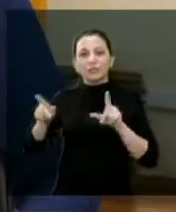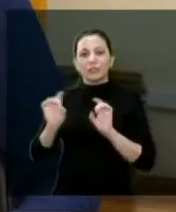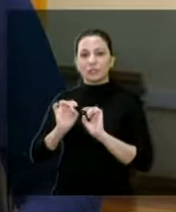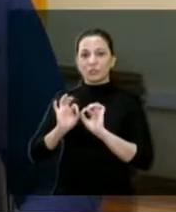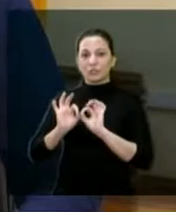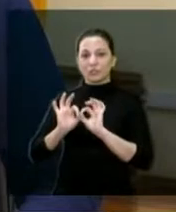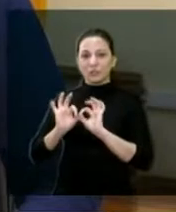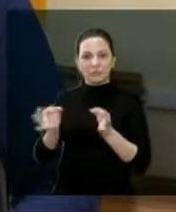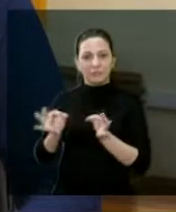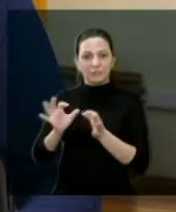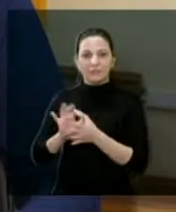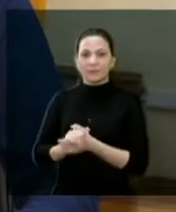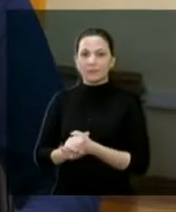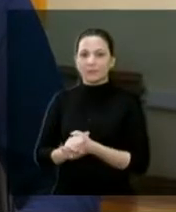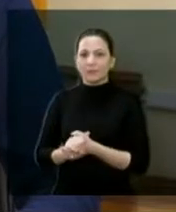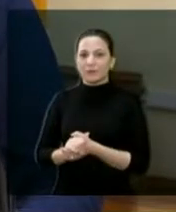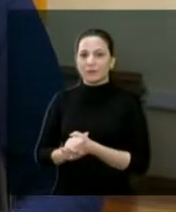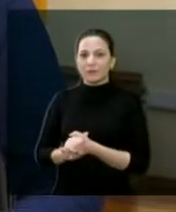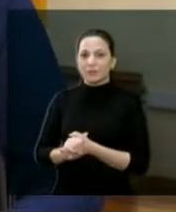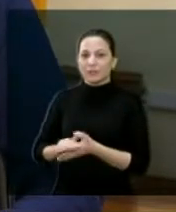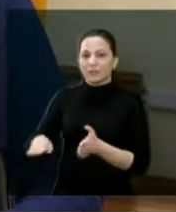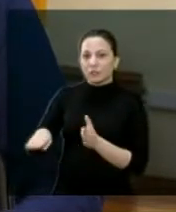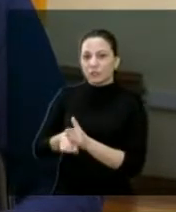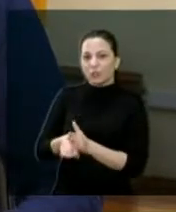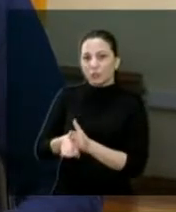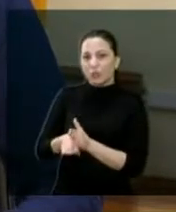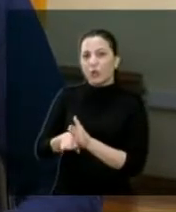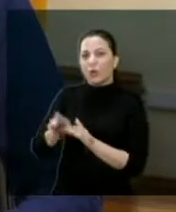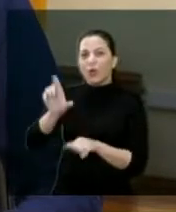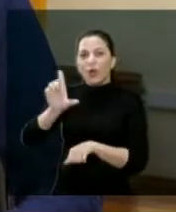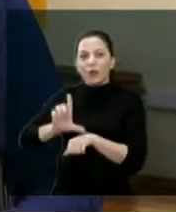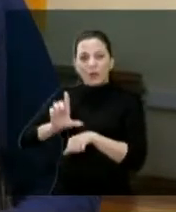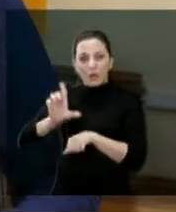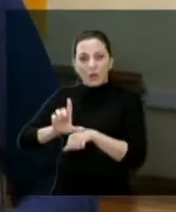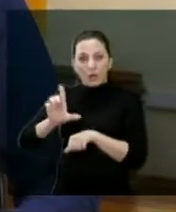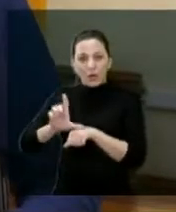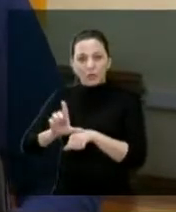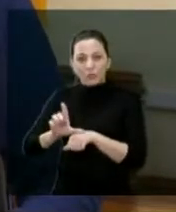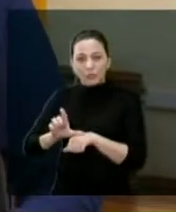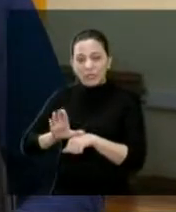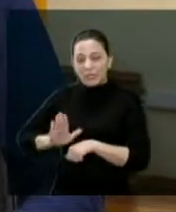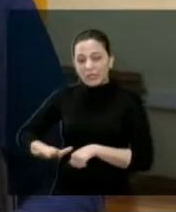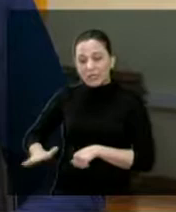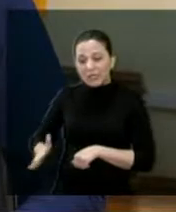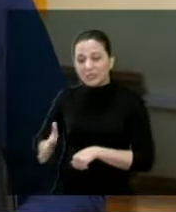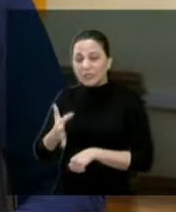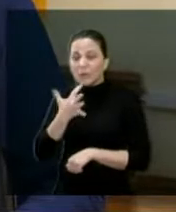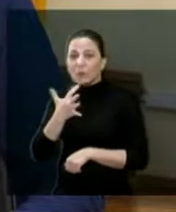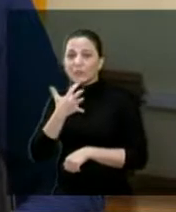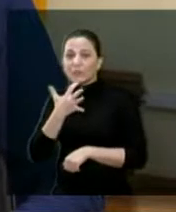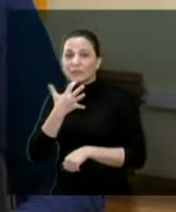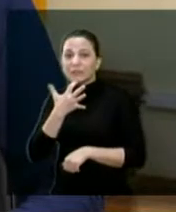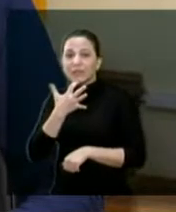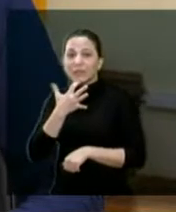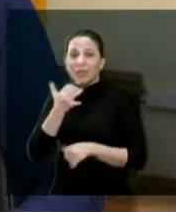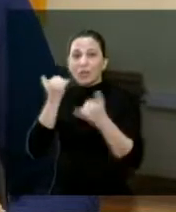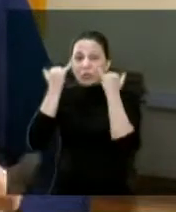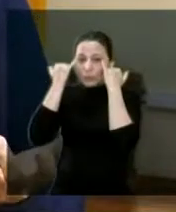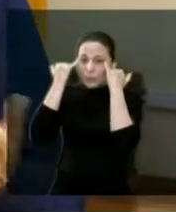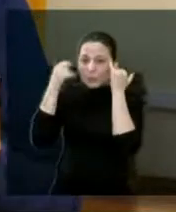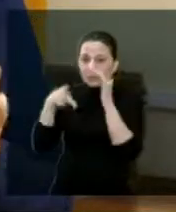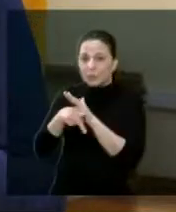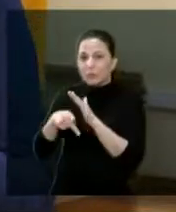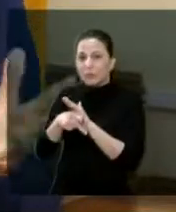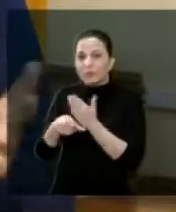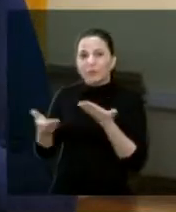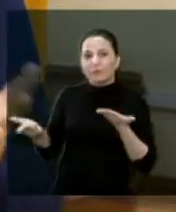mãe lá na loja com um menininho pequenininho, ele queria conhecer o japonesinho, o mercantilo. E a gente tinha